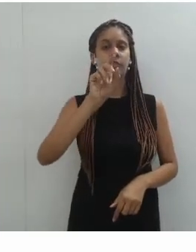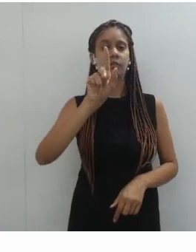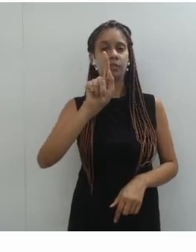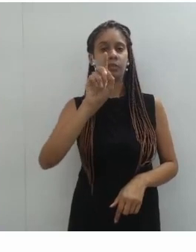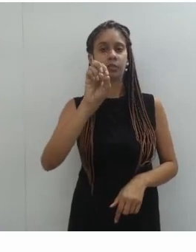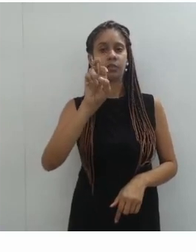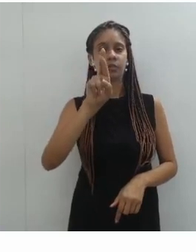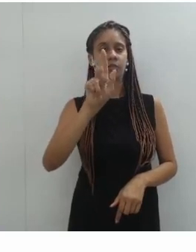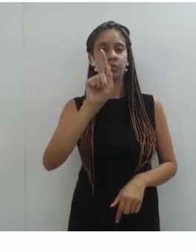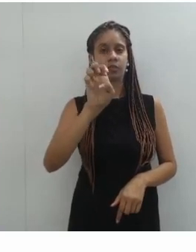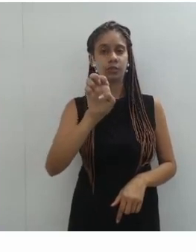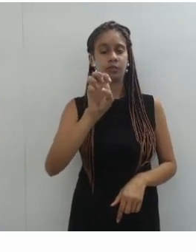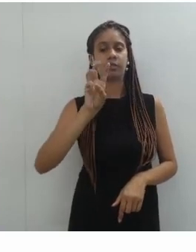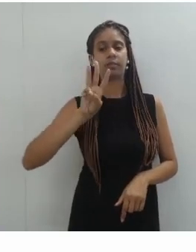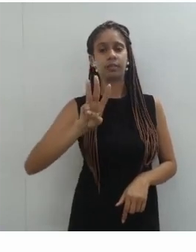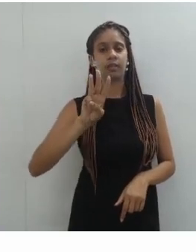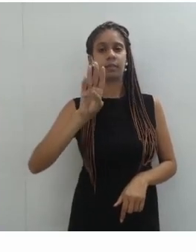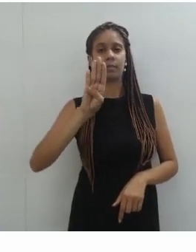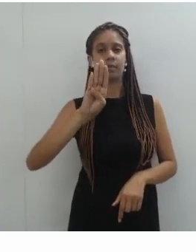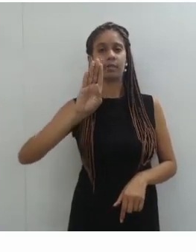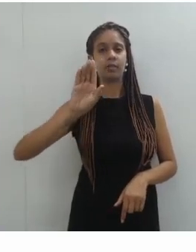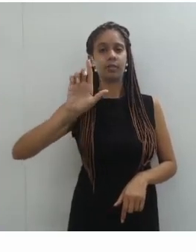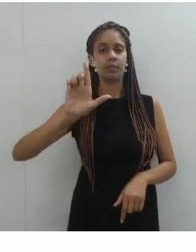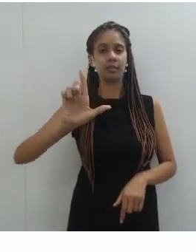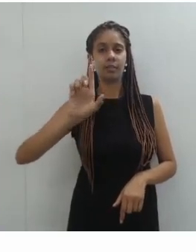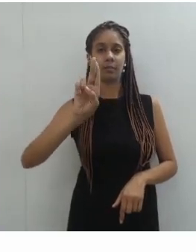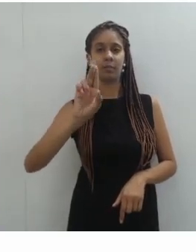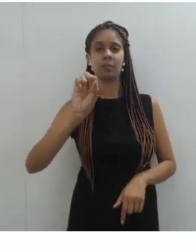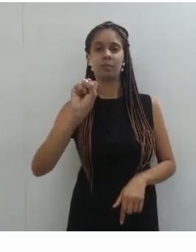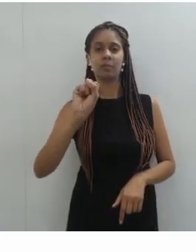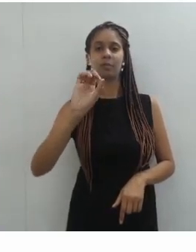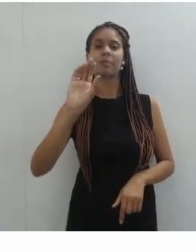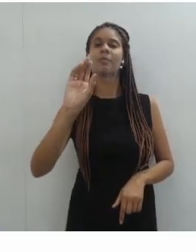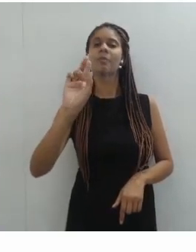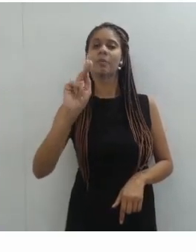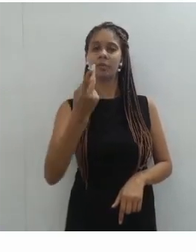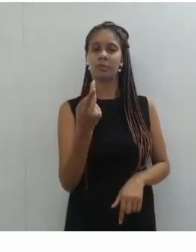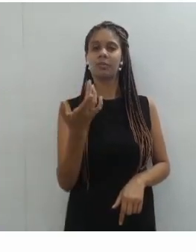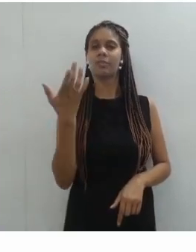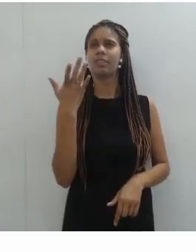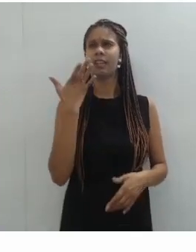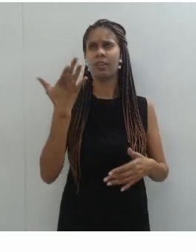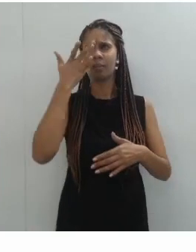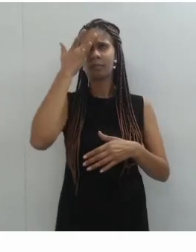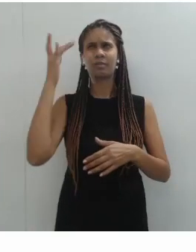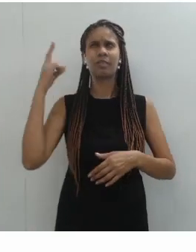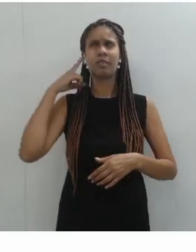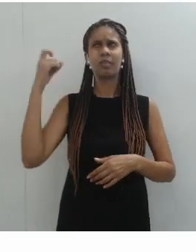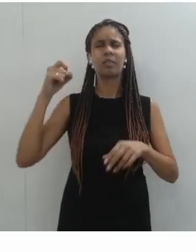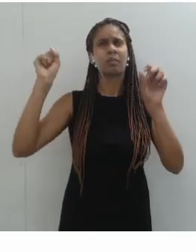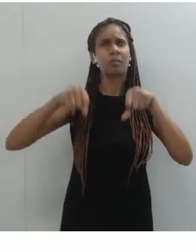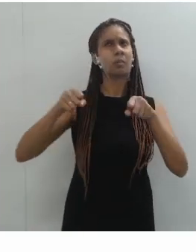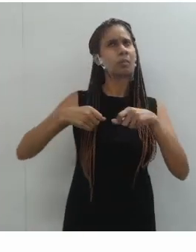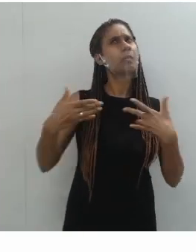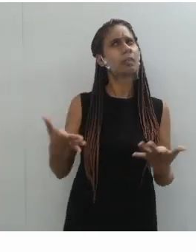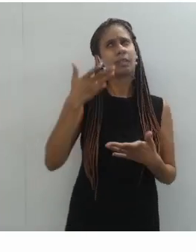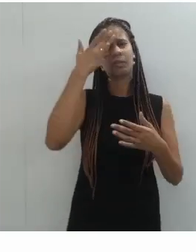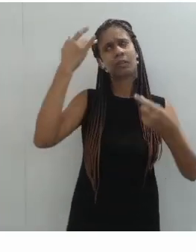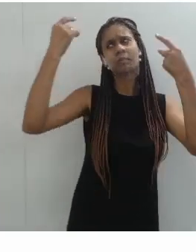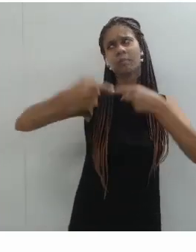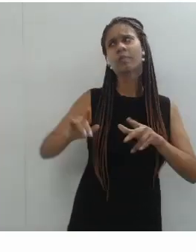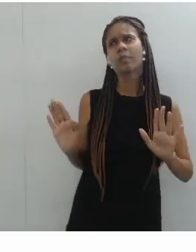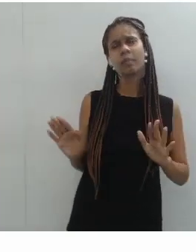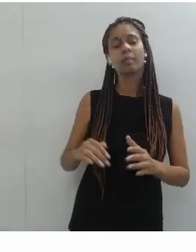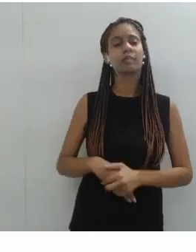Alguém passou com a moto agora aqui com uma vontade, viu? Que eu acho que o cara está na competição. Show de bola? Então tá aí